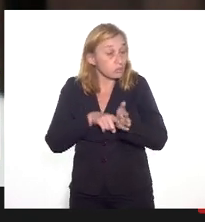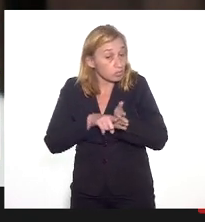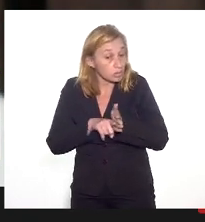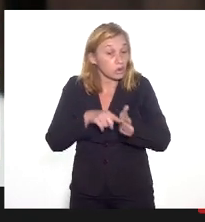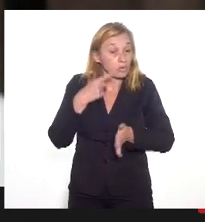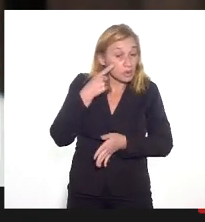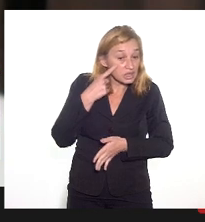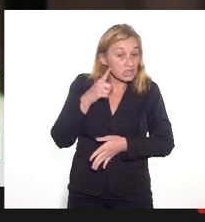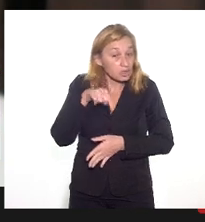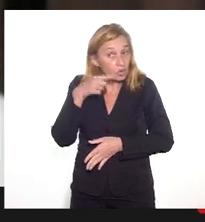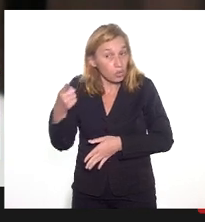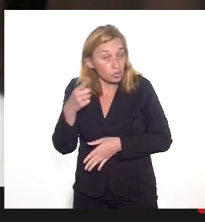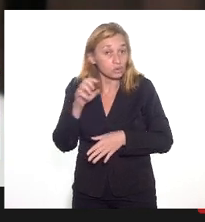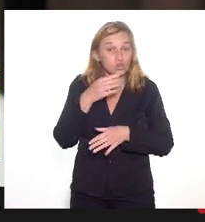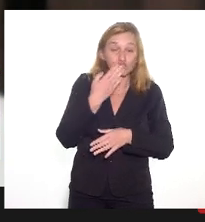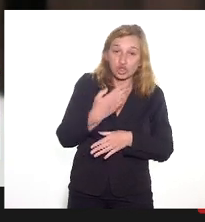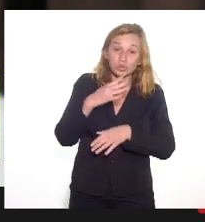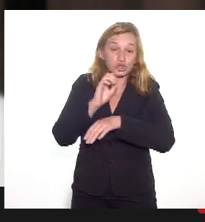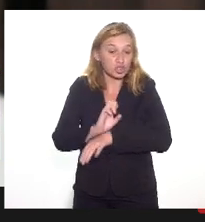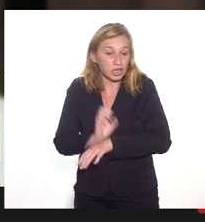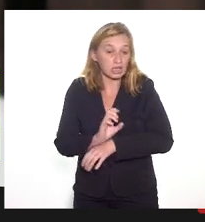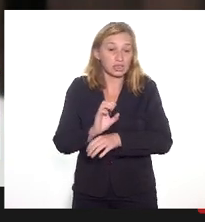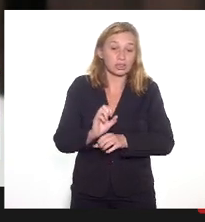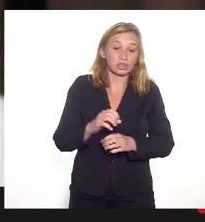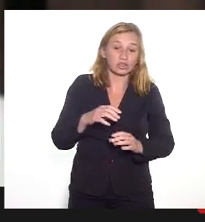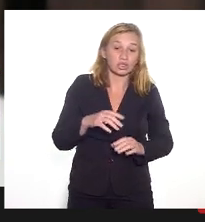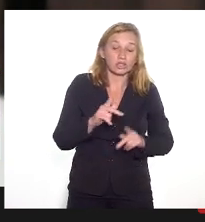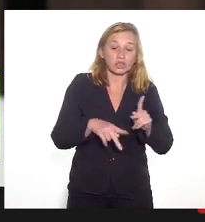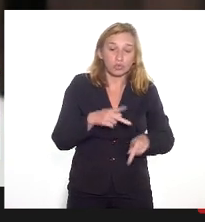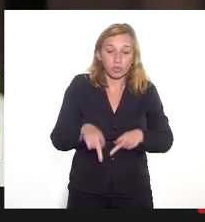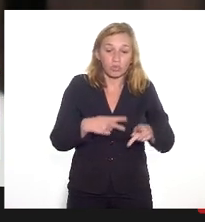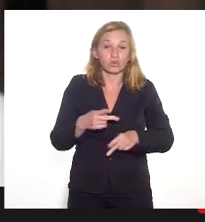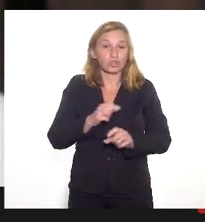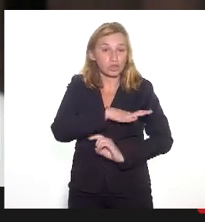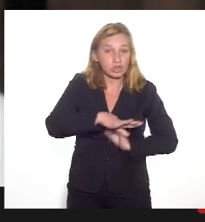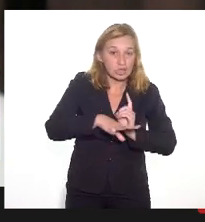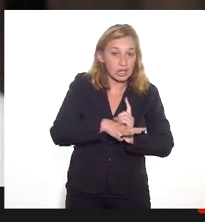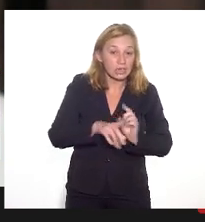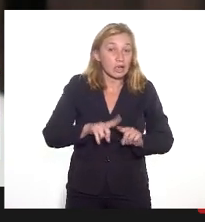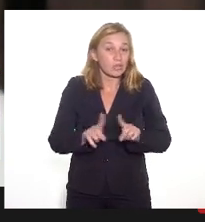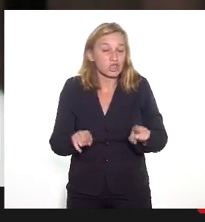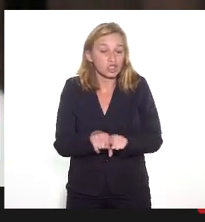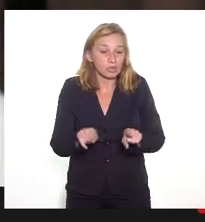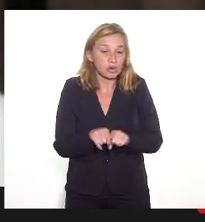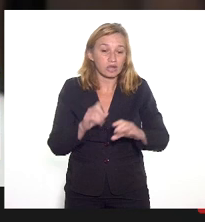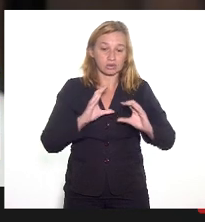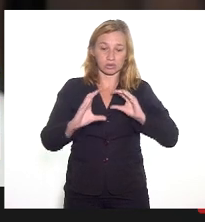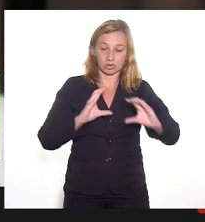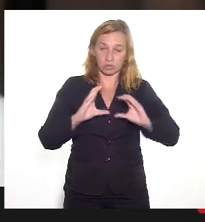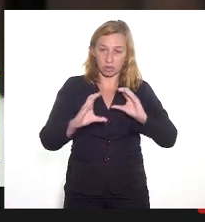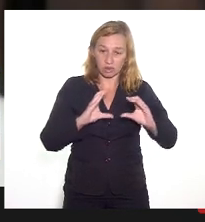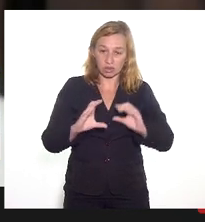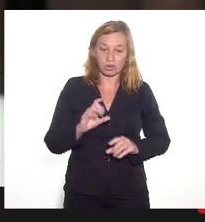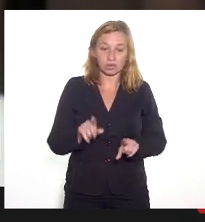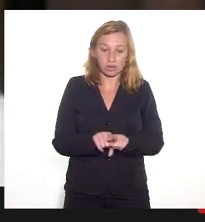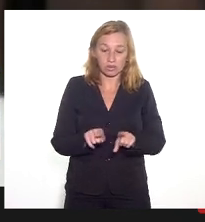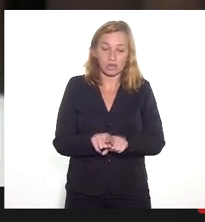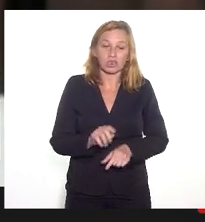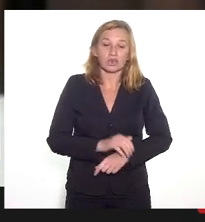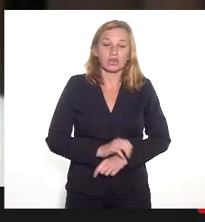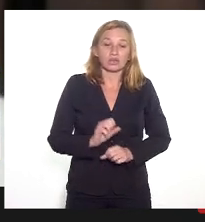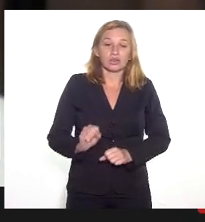ótica de um outro tipo de Estado, de outro tipo de nação, de outro tipo de sociedade, mas também os meios de comunicação, o famoso quarto poder